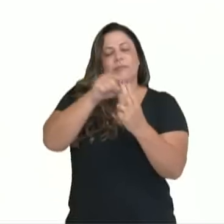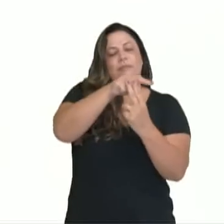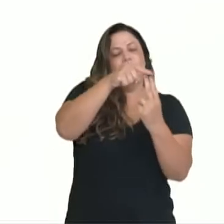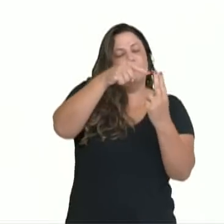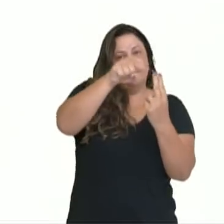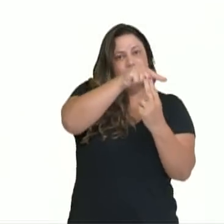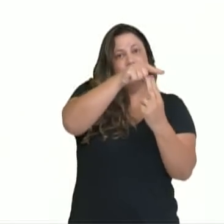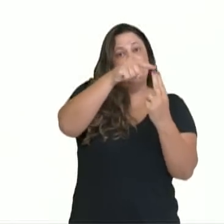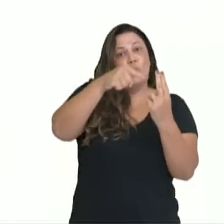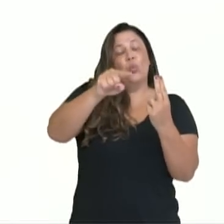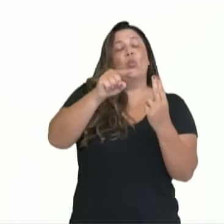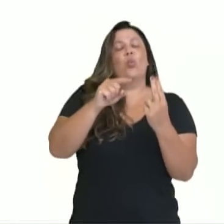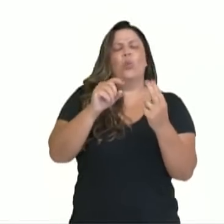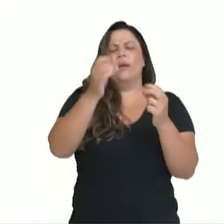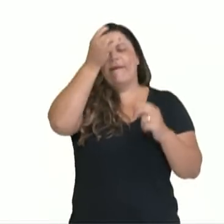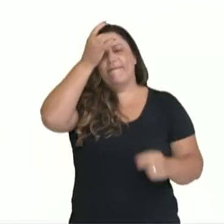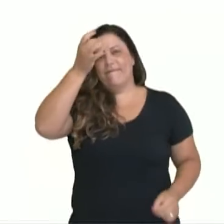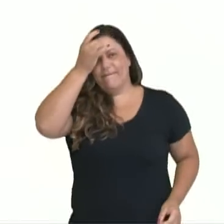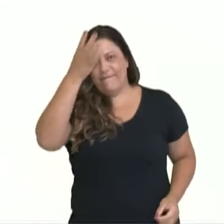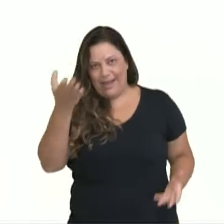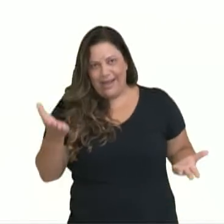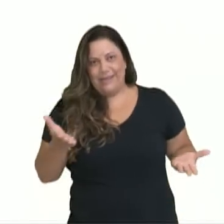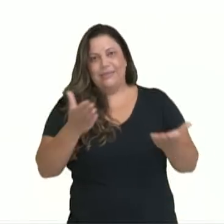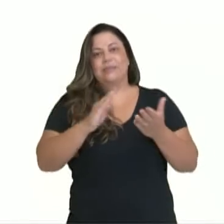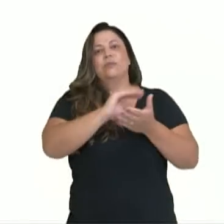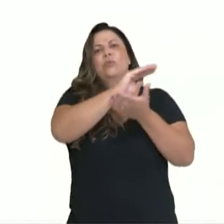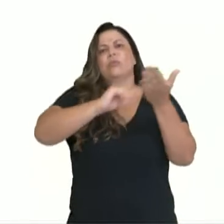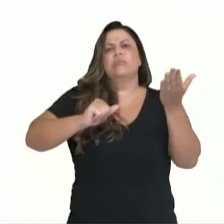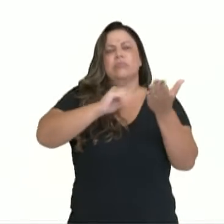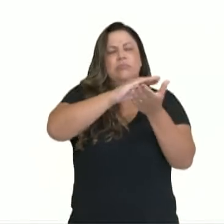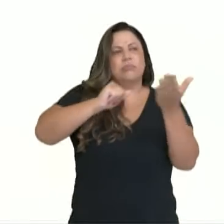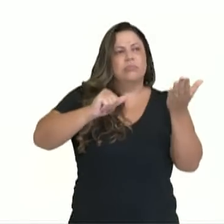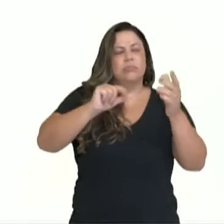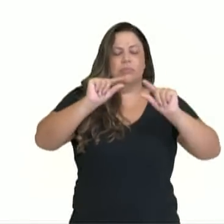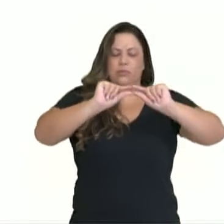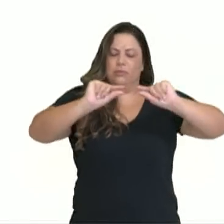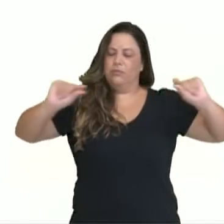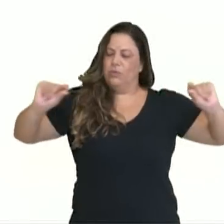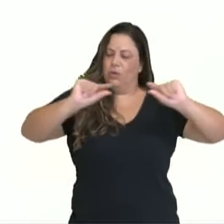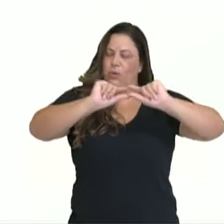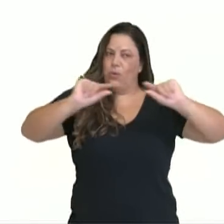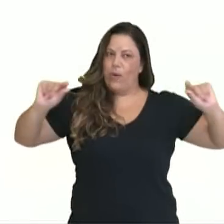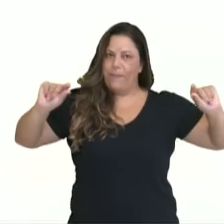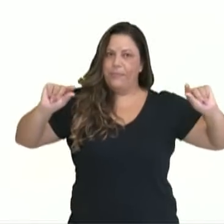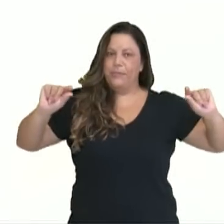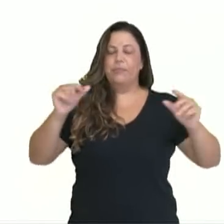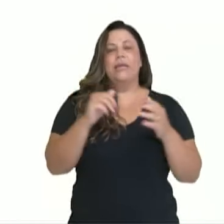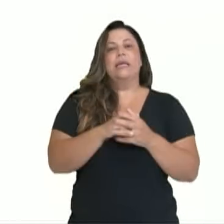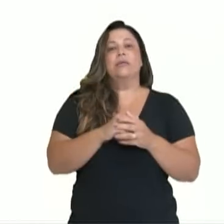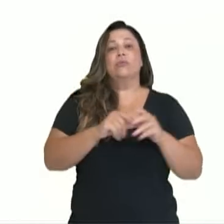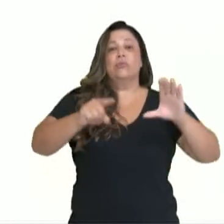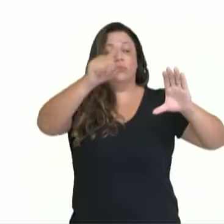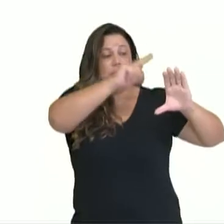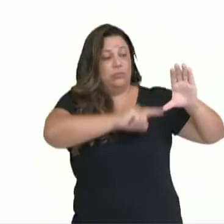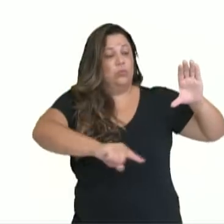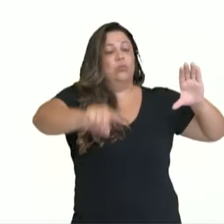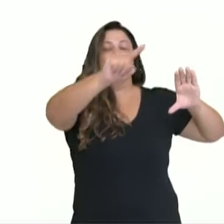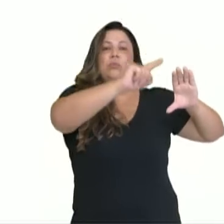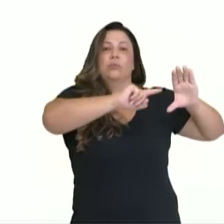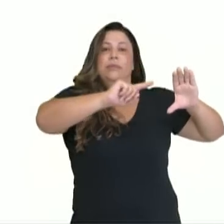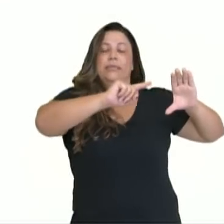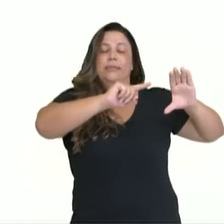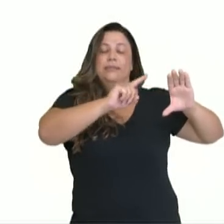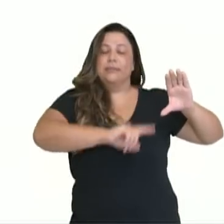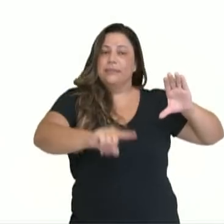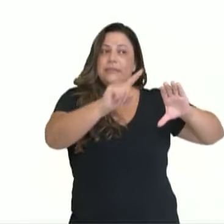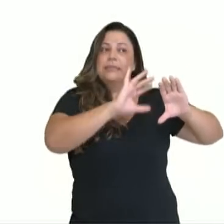facilmente isolar ali o comprimento para fazer o cálculo, né, do comprimento de uma circunferência inteira. Então,